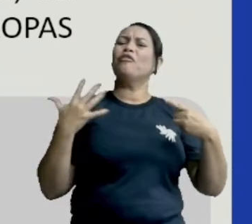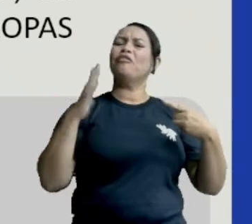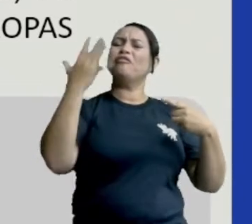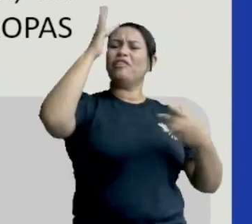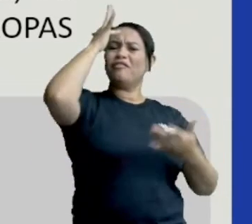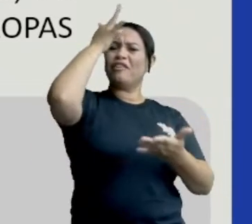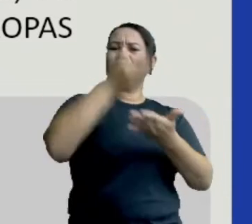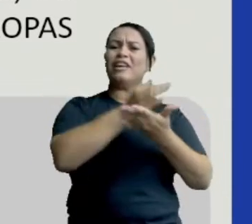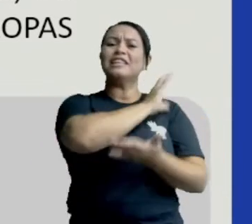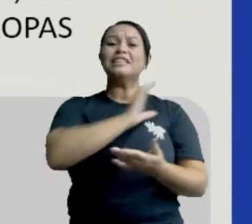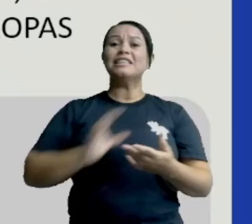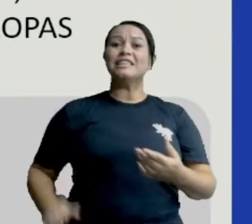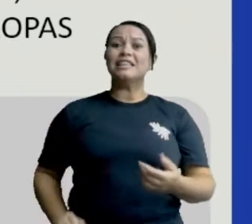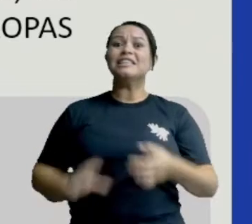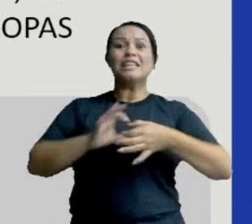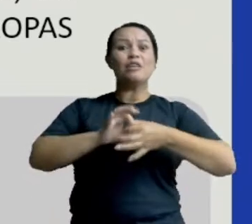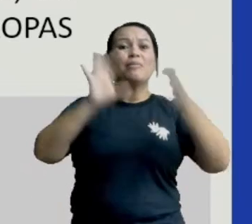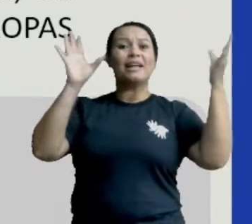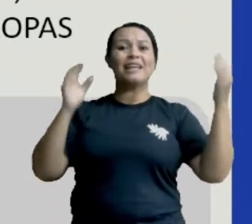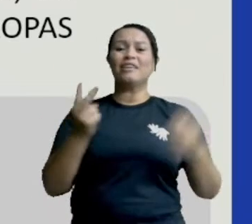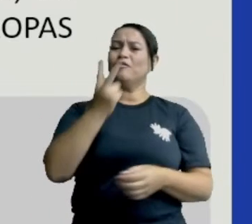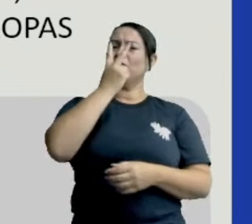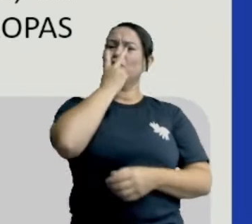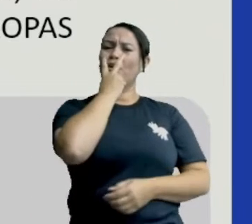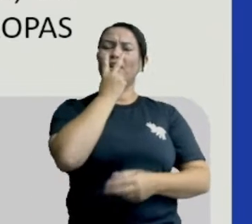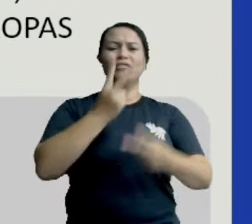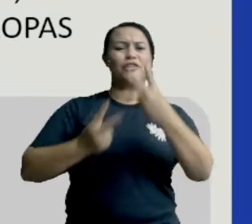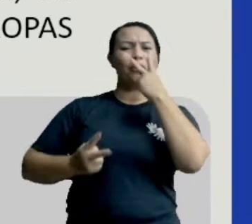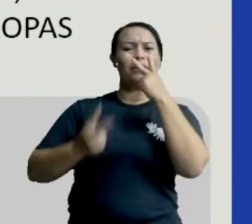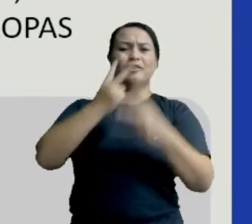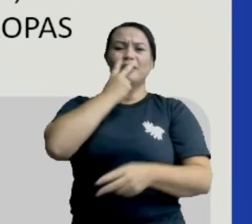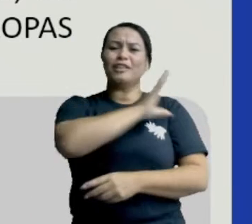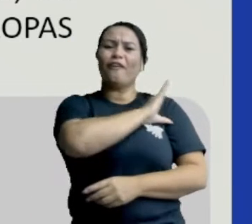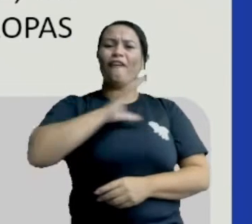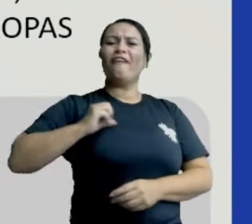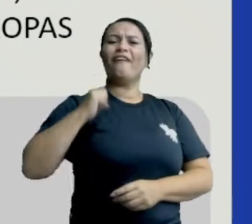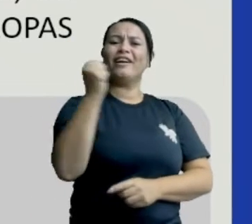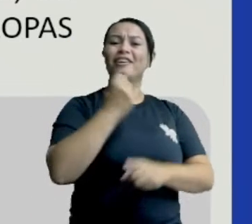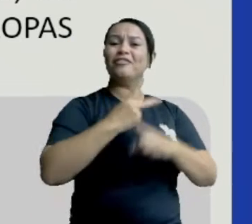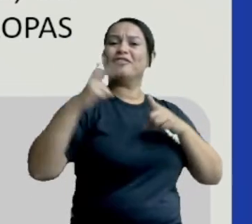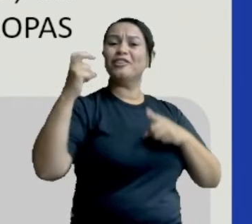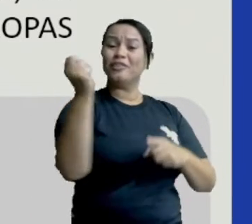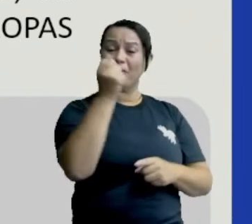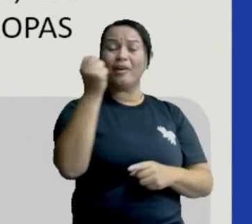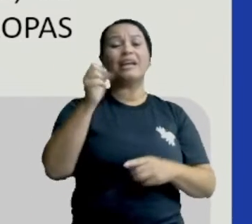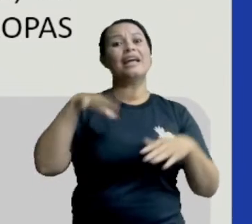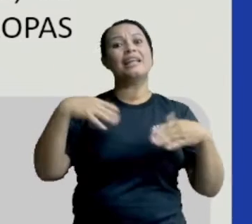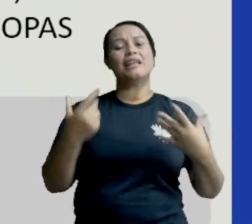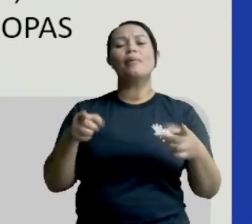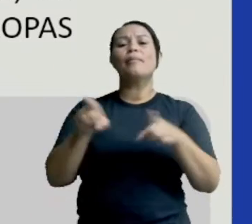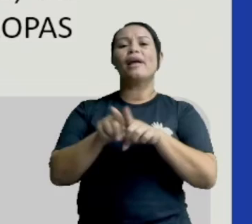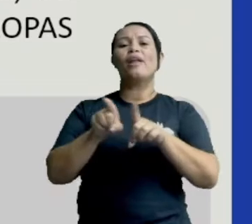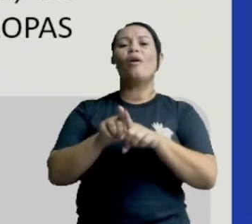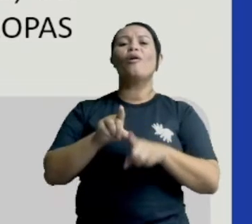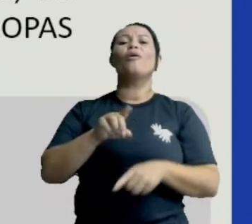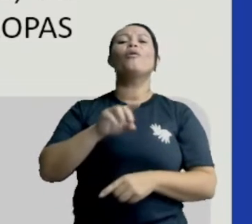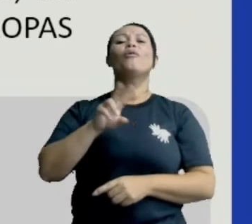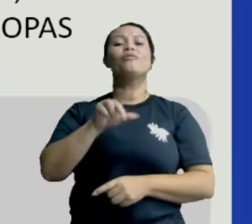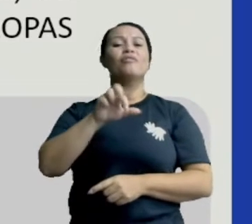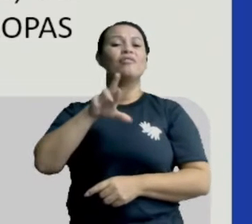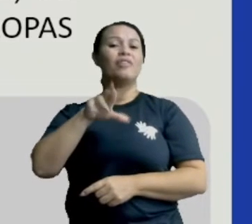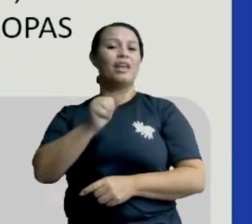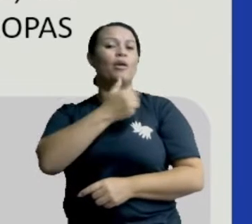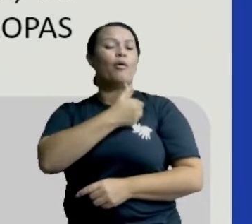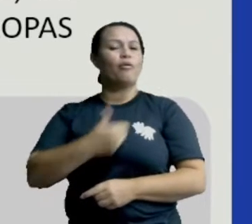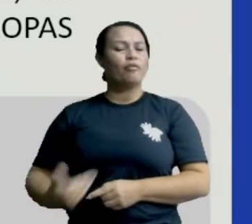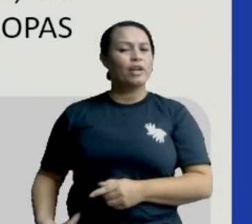fé de Cristo e a liberdade! Vitória, vitória, vitória! E logo o governador João Fernandes